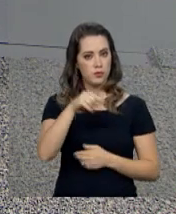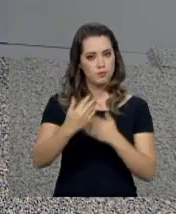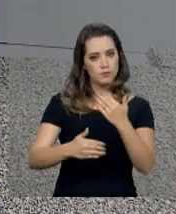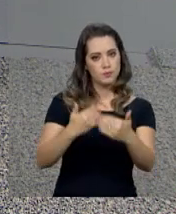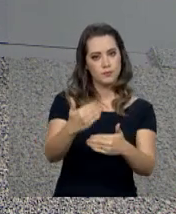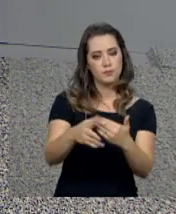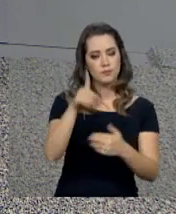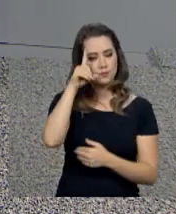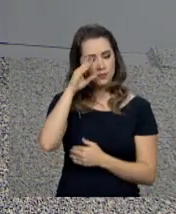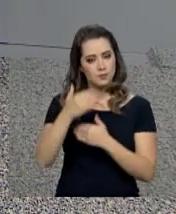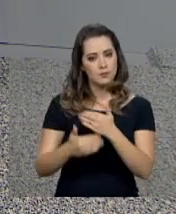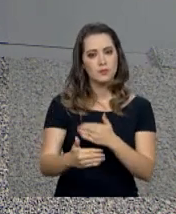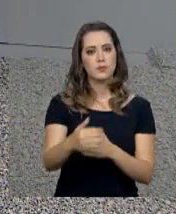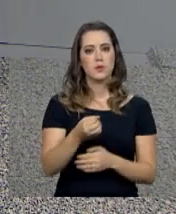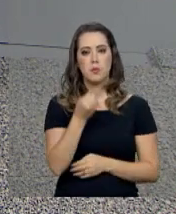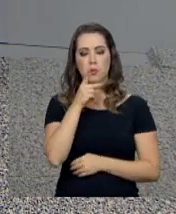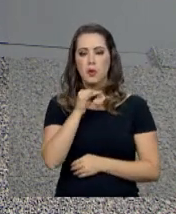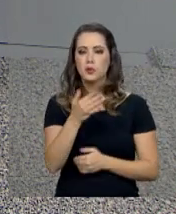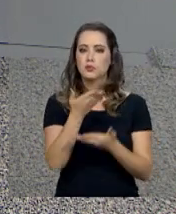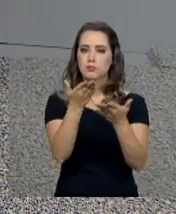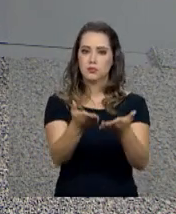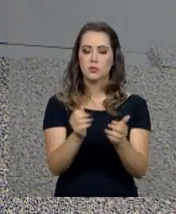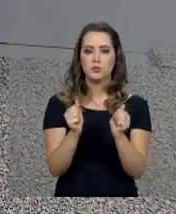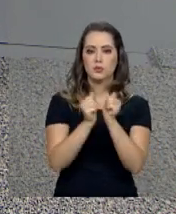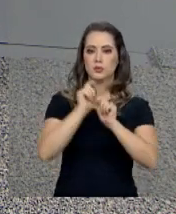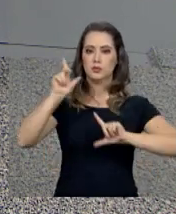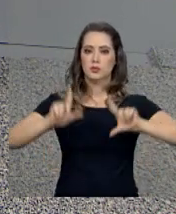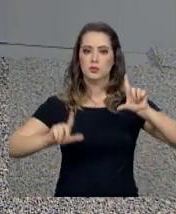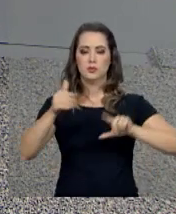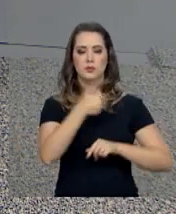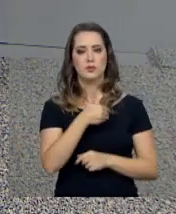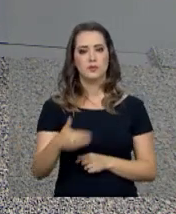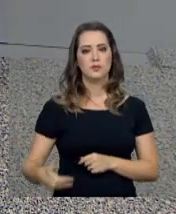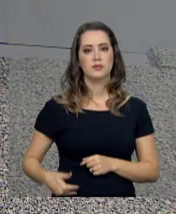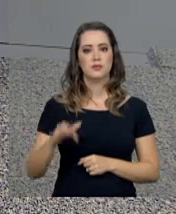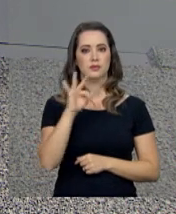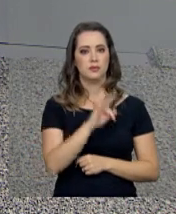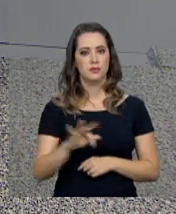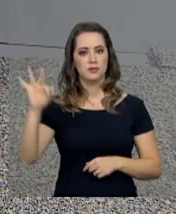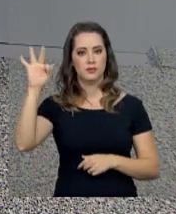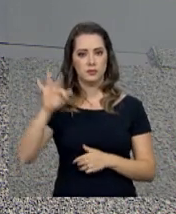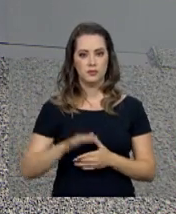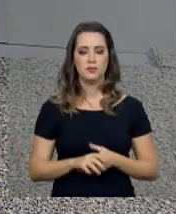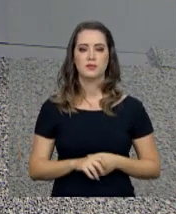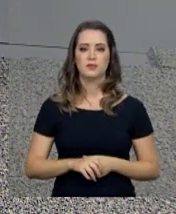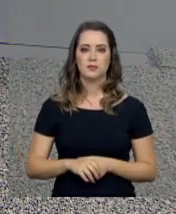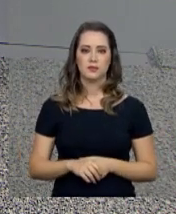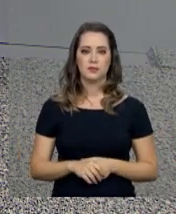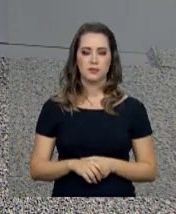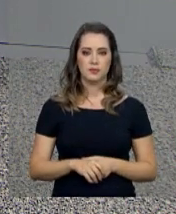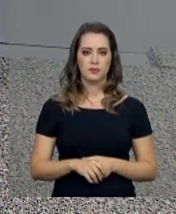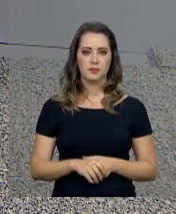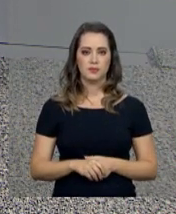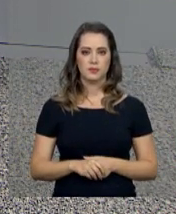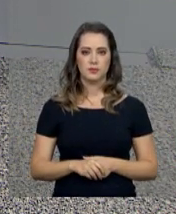da nossa programação bom dia pra você e continue com a gente aqui na nbr a tv do governo federal